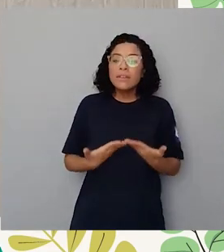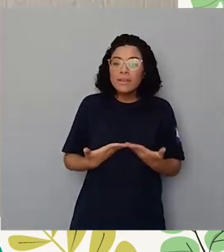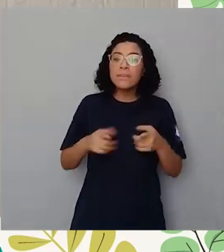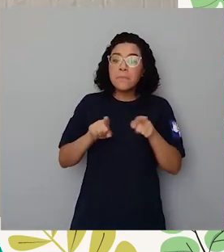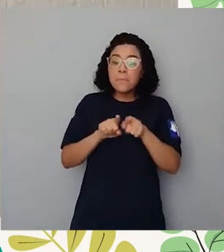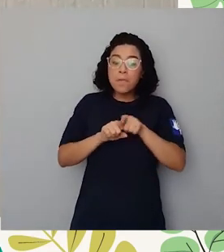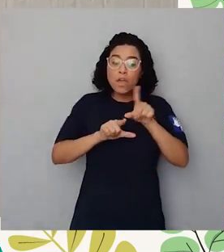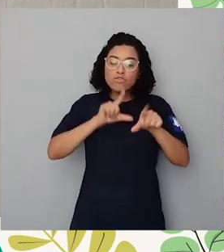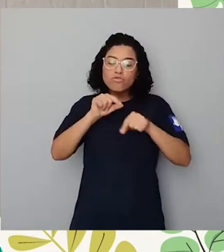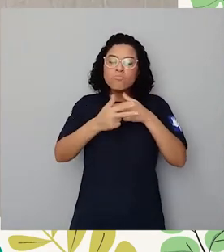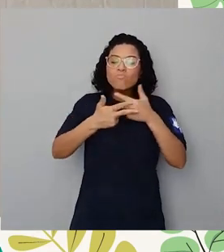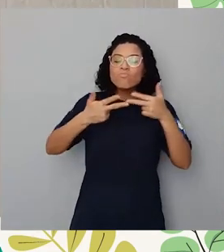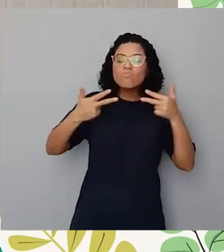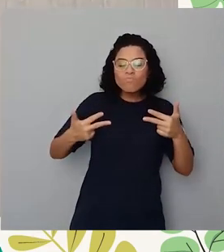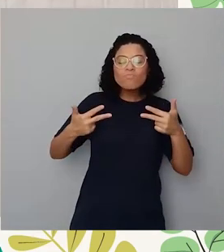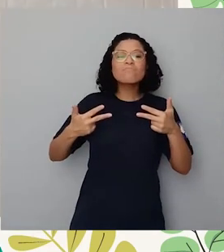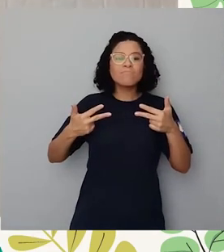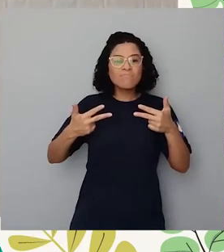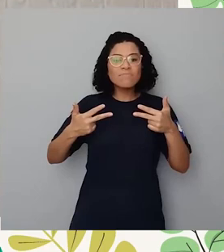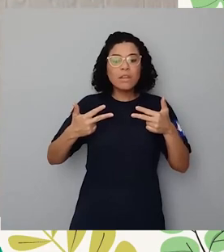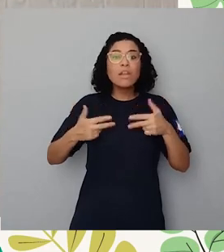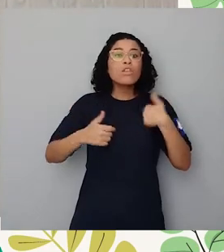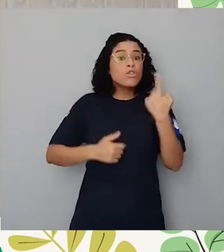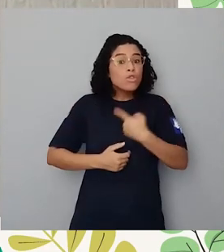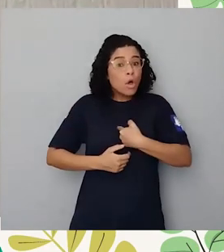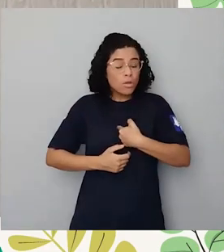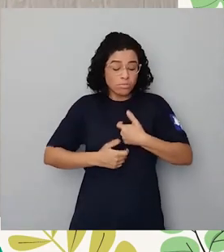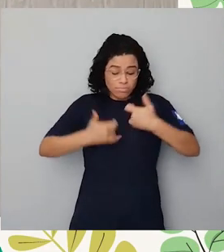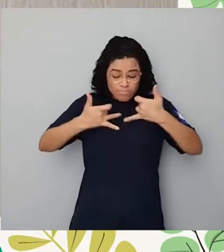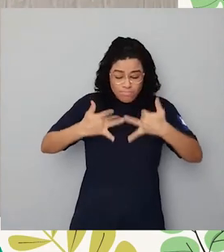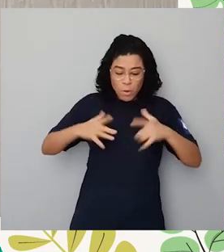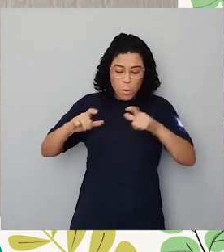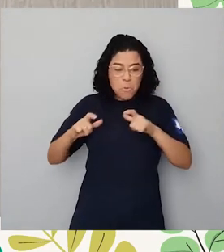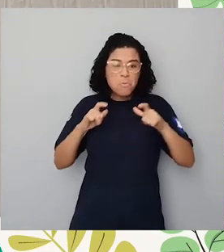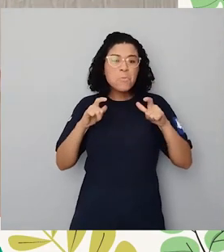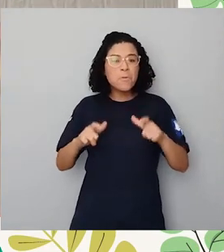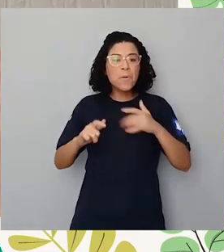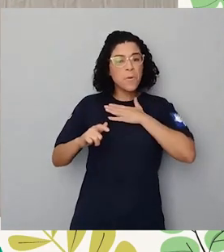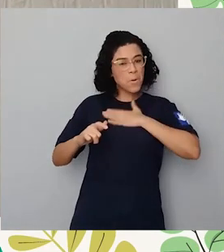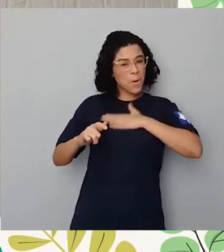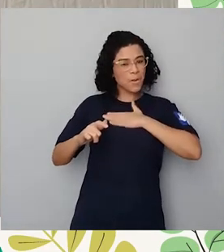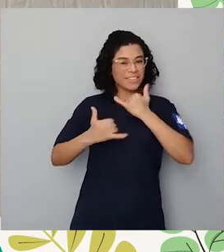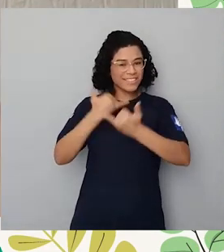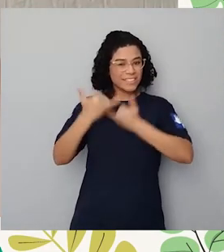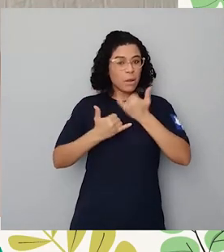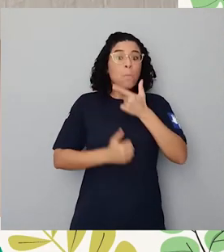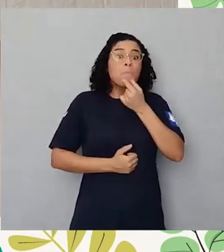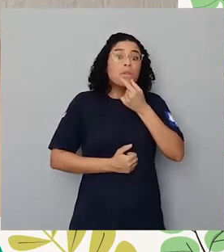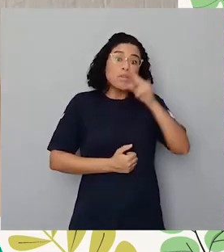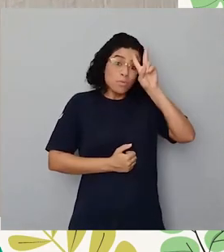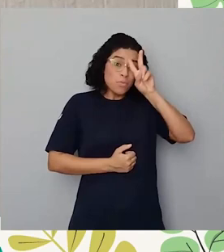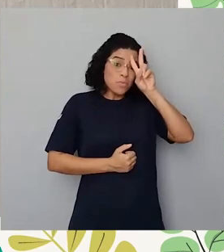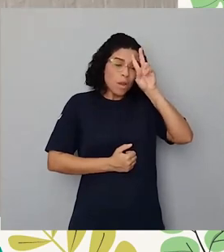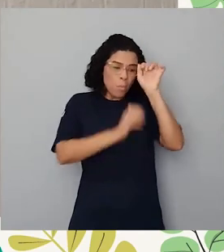direito de tomar decisões? Uhum. E a gente falou sobre o lugar que a gente gosta de brincar, como aquela história do menino que usa a